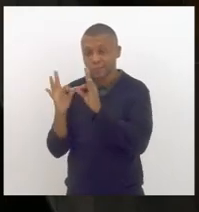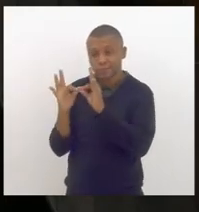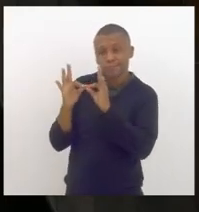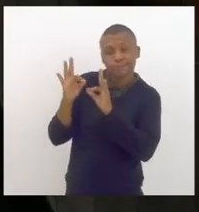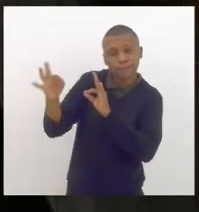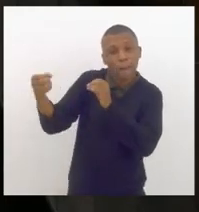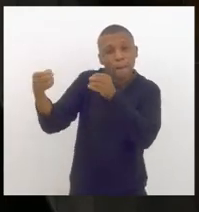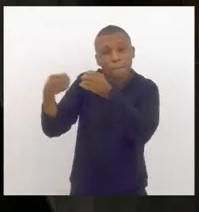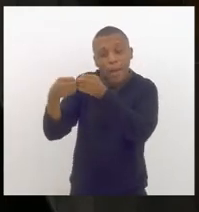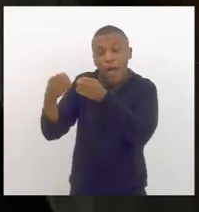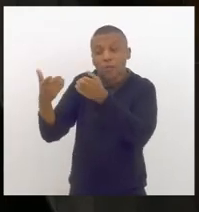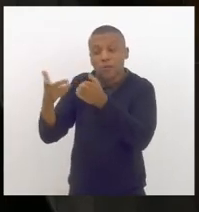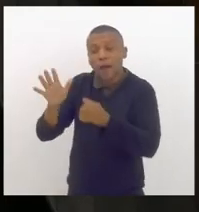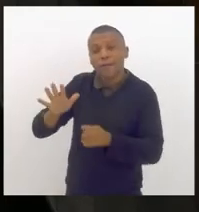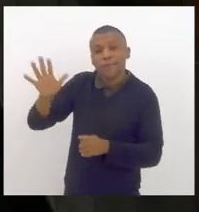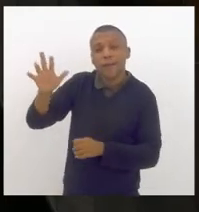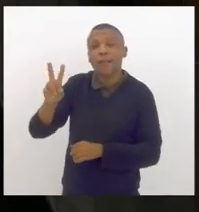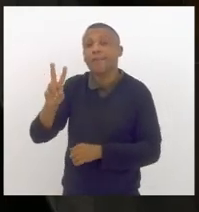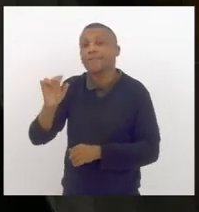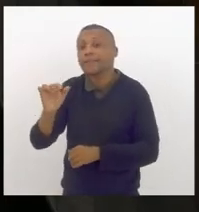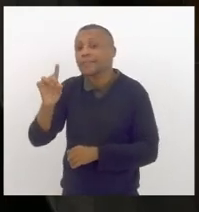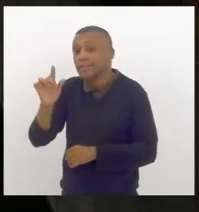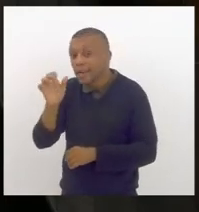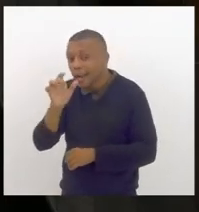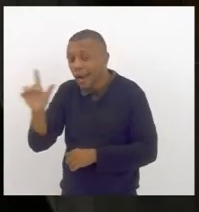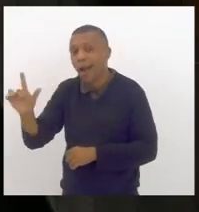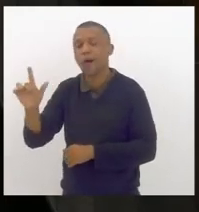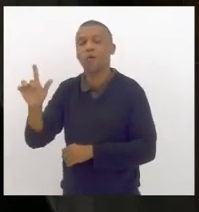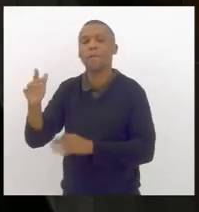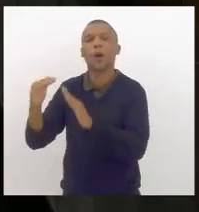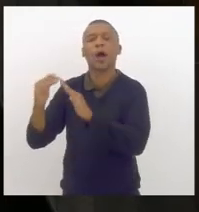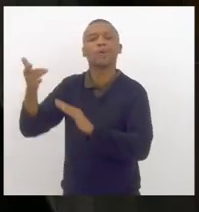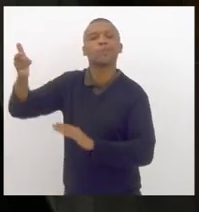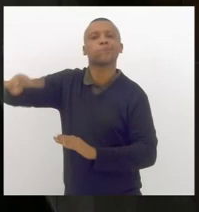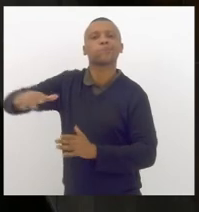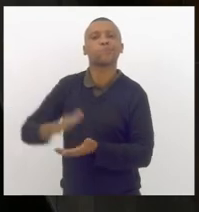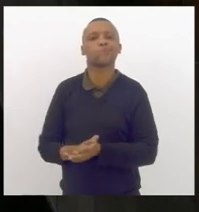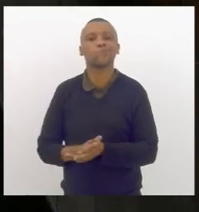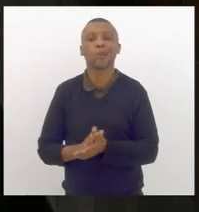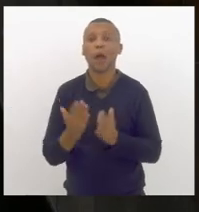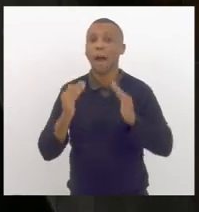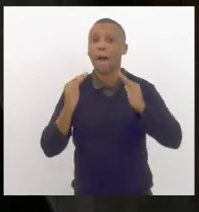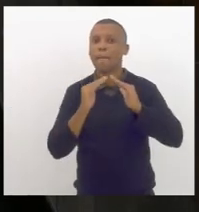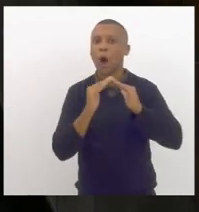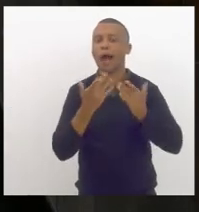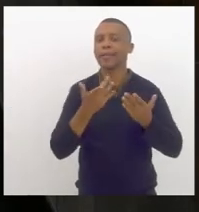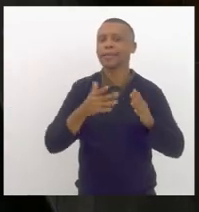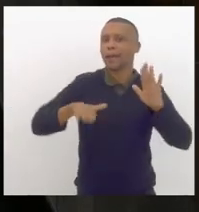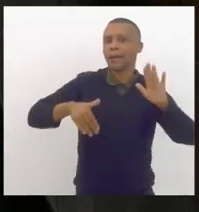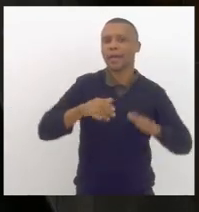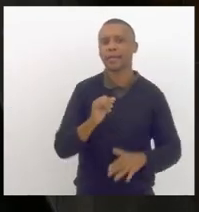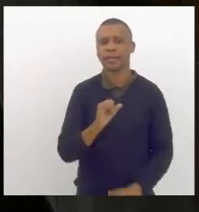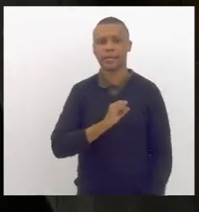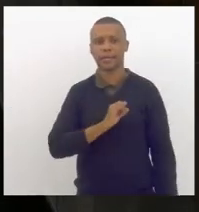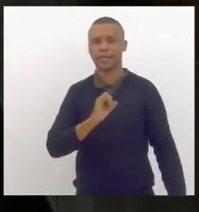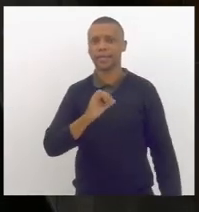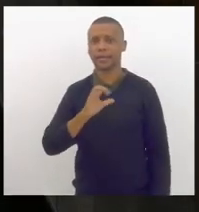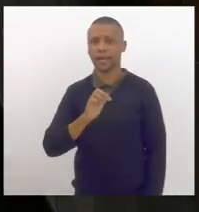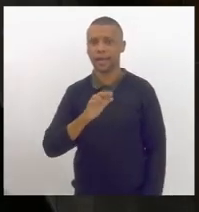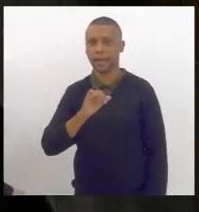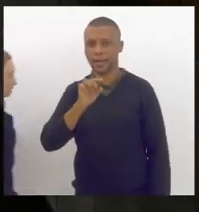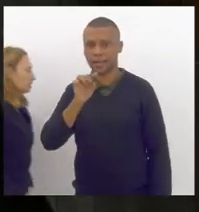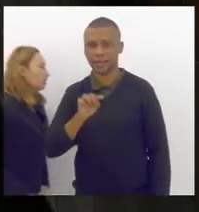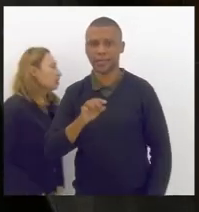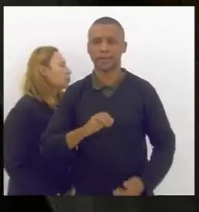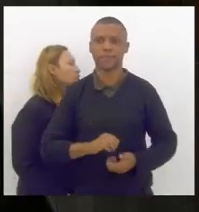totalmente diferentes. Não é normal que as pessoas morem na Praia de Caraí e a 500 metros dali as pessoas morem no Cavalão em condições completamente diferentes. Isso não é natural,